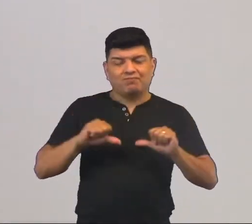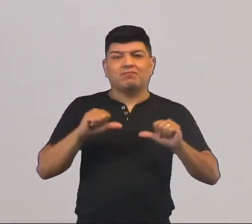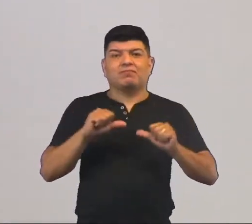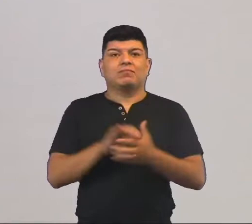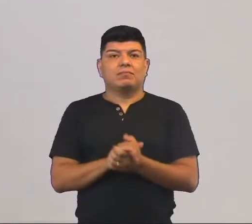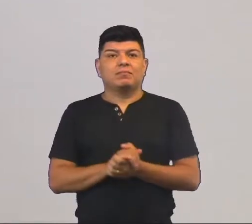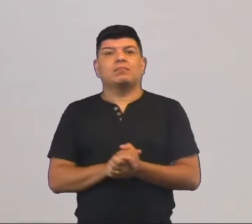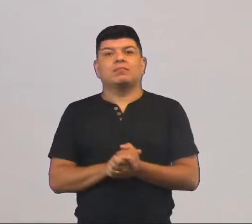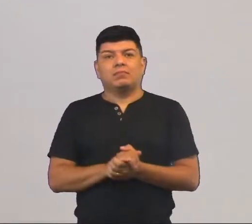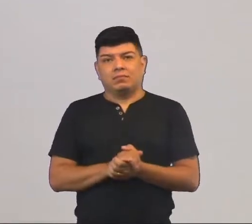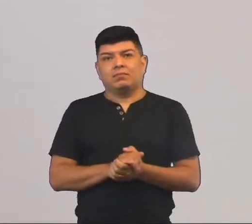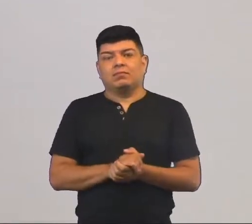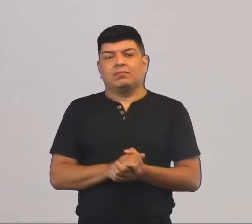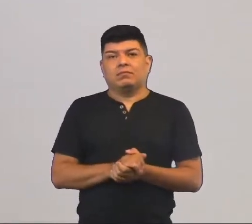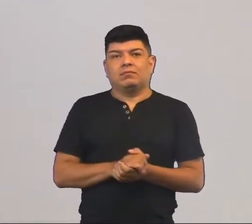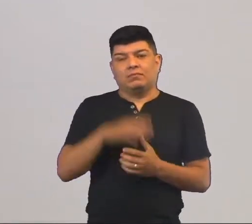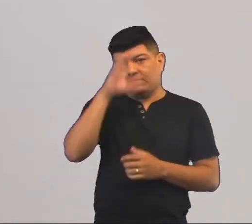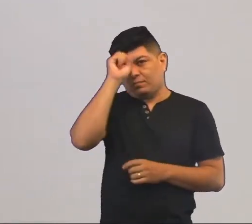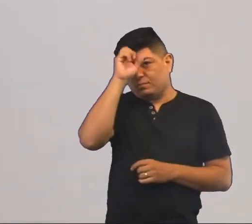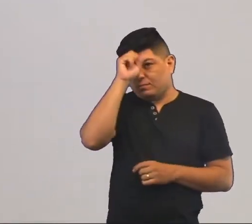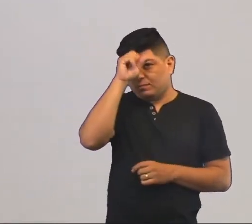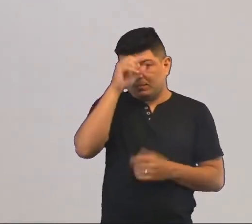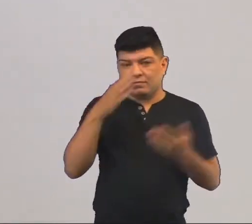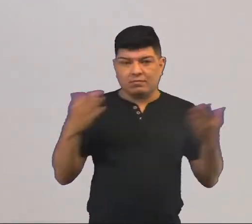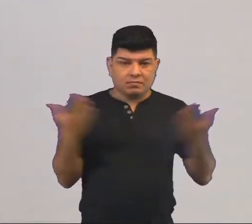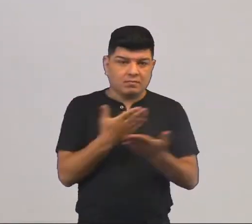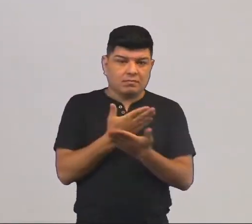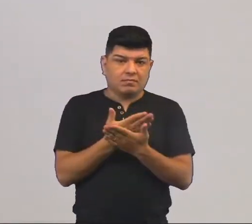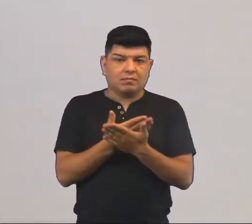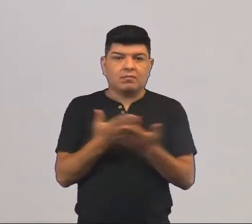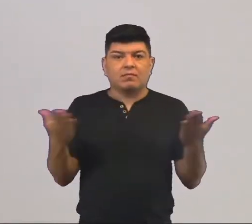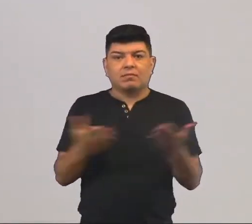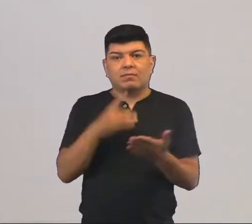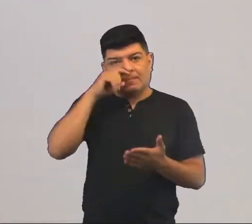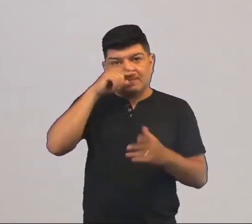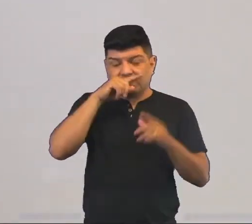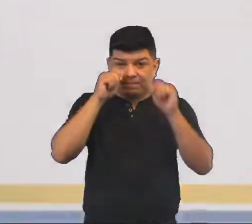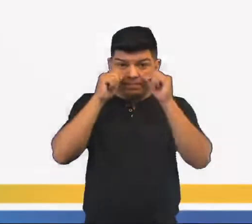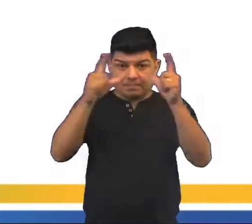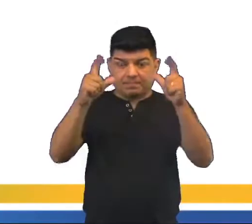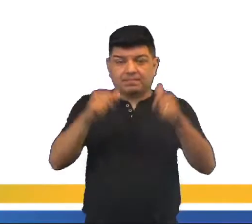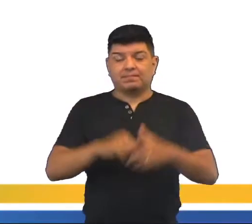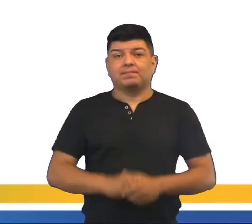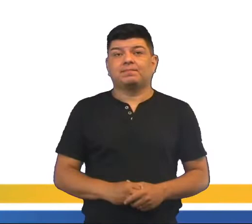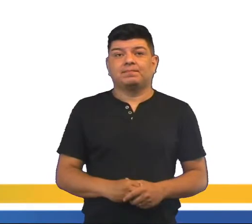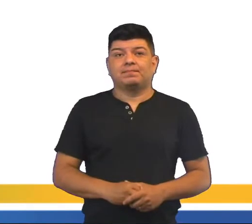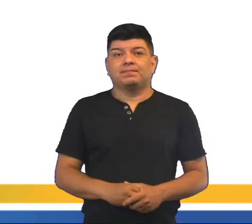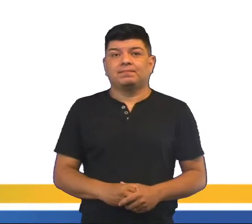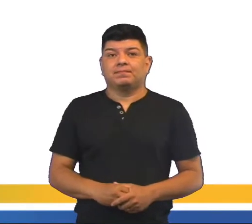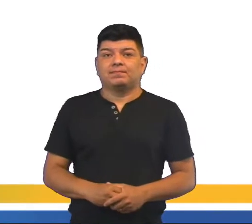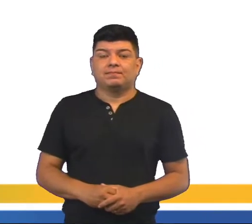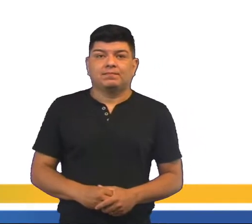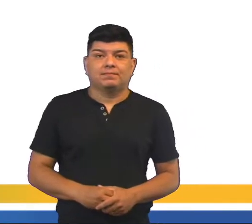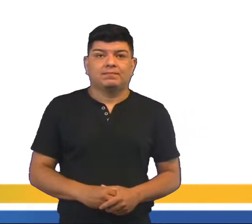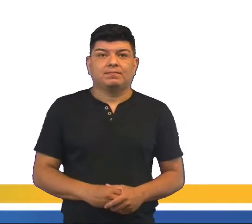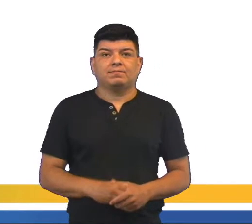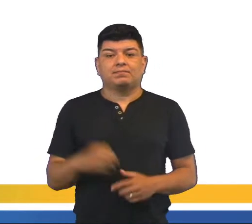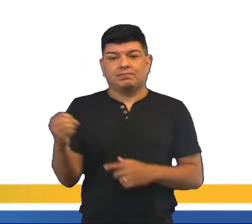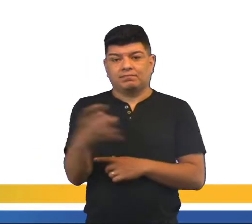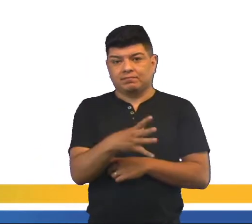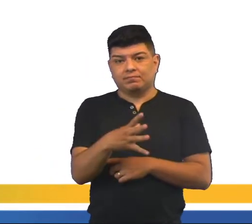desvantagens. Então é isto que nós vamos aprender na nossa aula de hoje. Fica ligado, vamos lá. Vamos falar um pouquinho